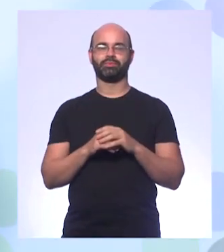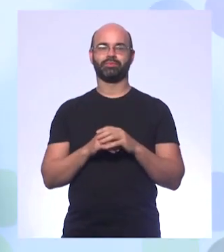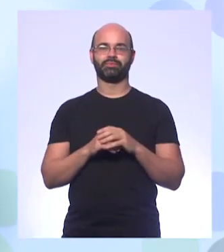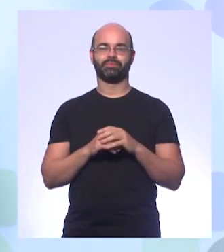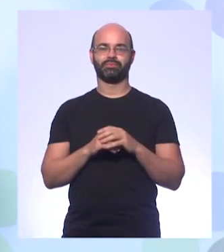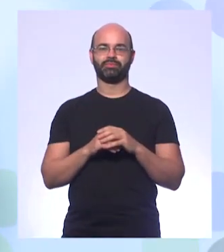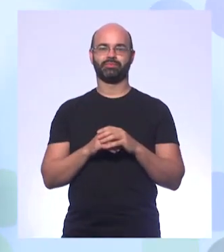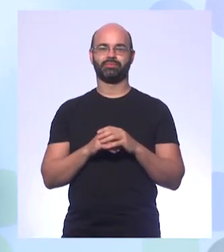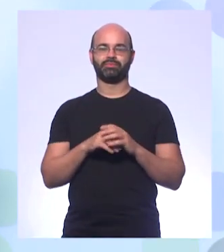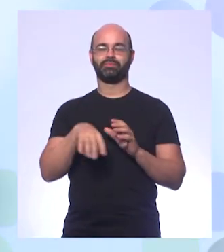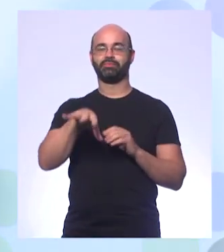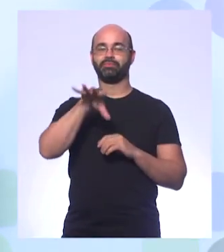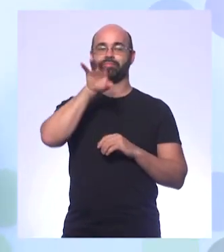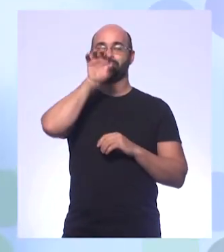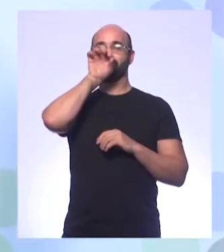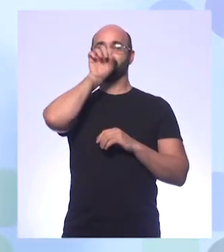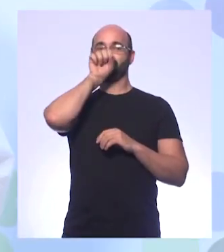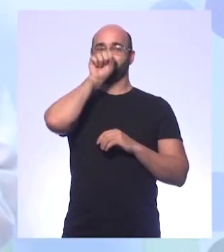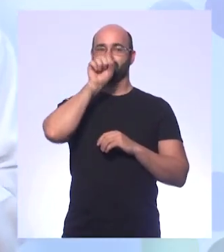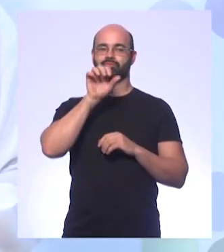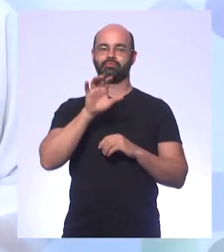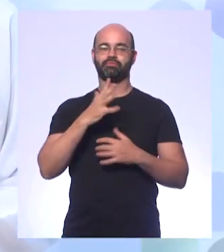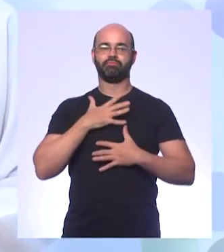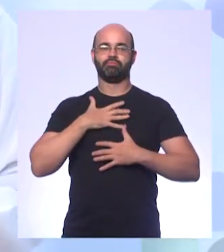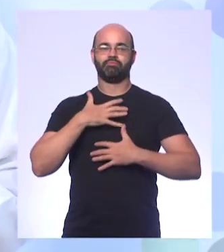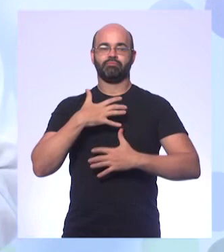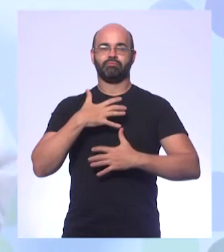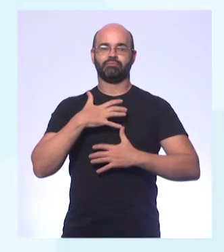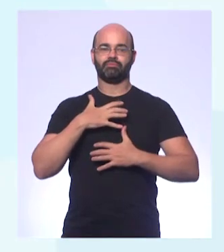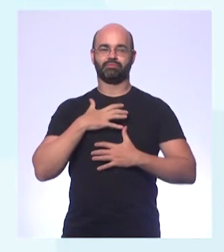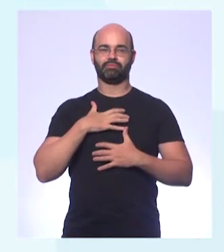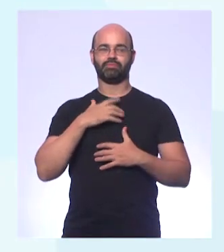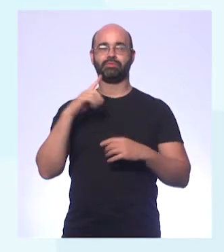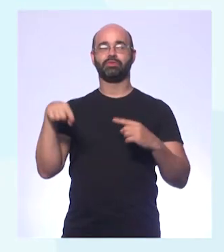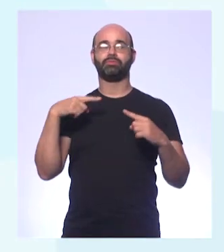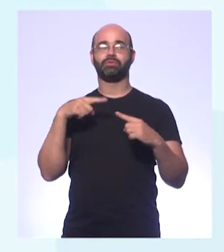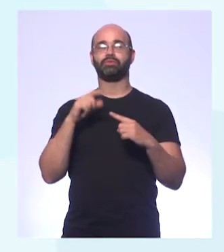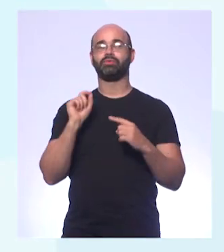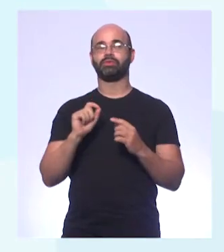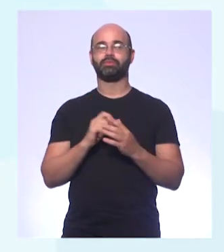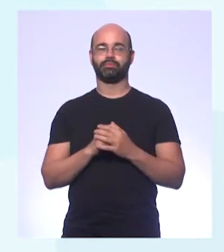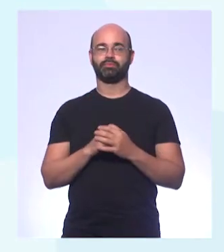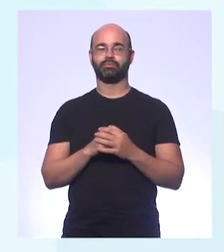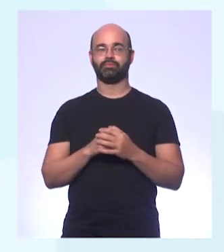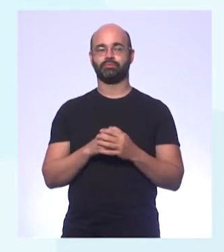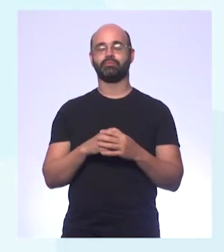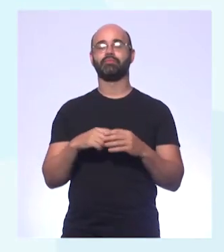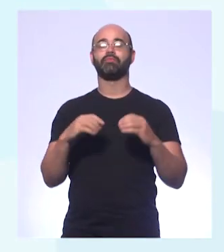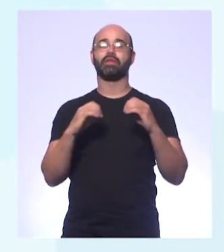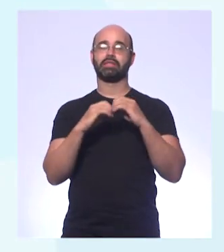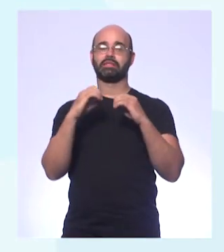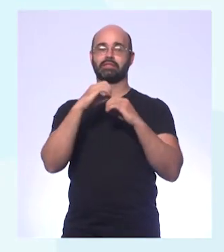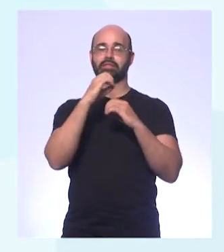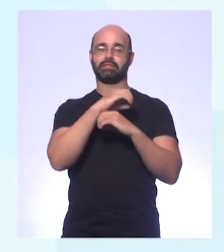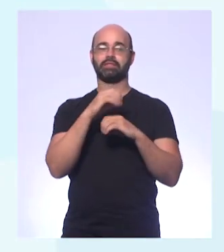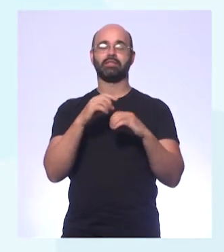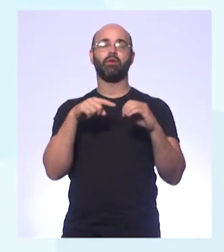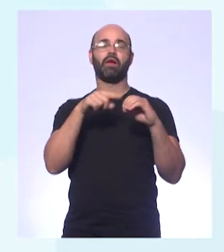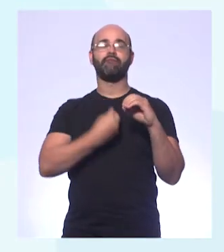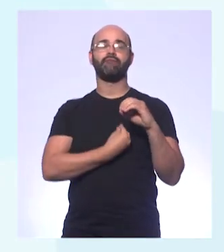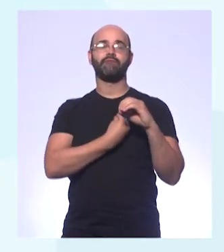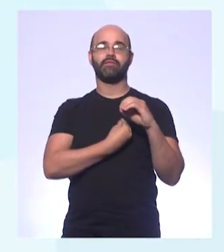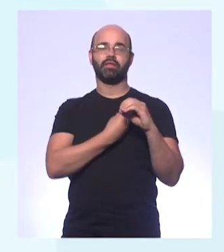aí então qual é o objetivo desta aula. Tá aí, ó, estudar as funções vitais nas células, né?